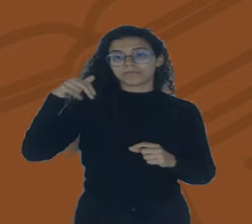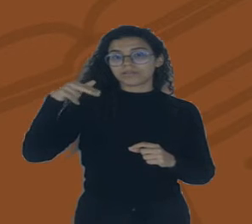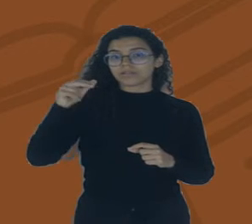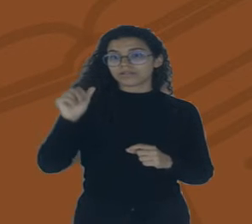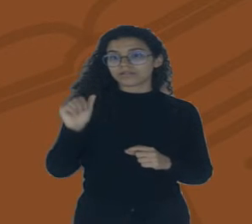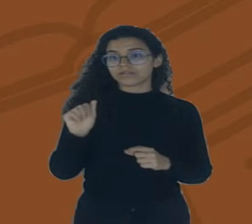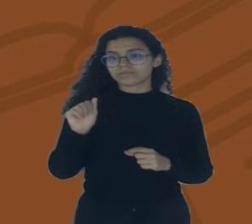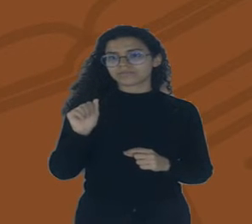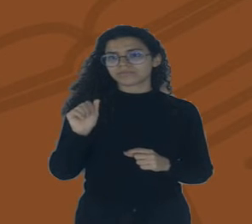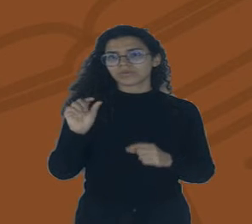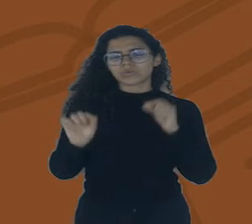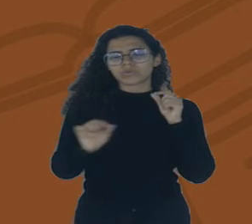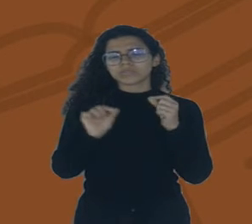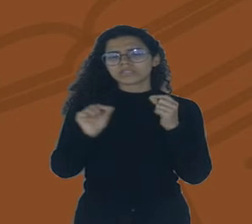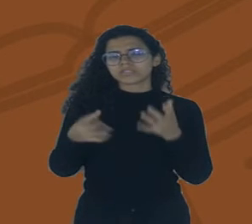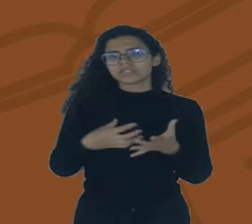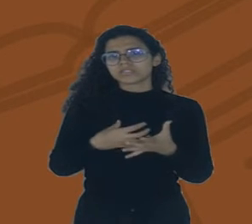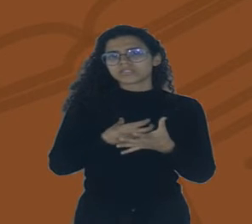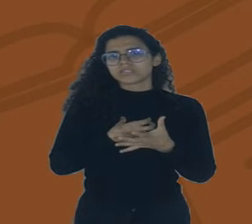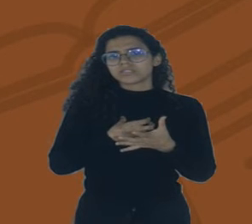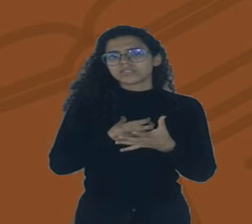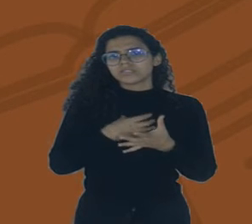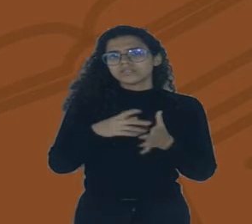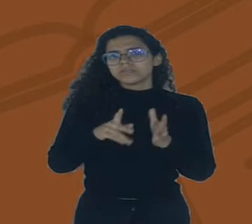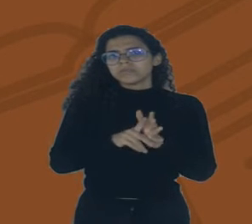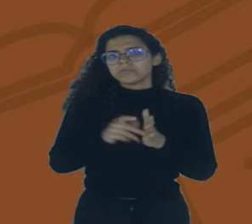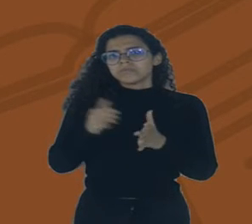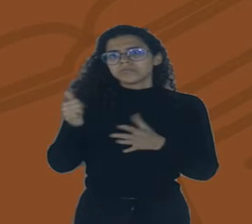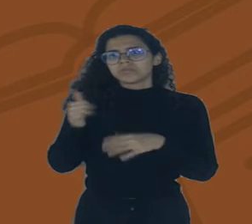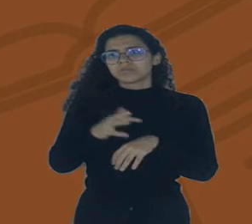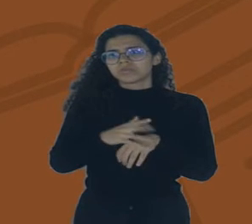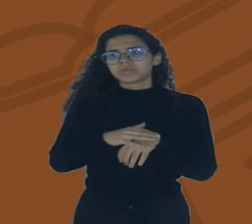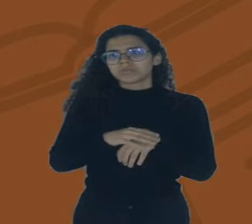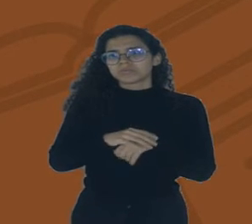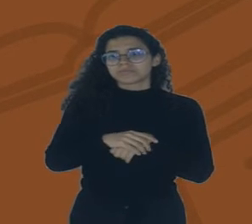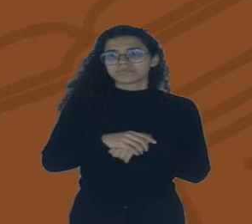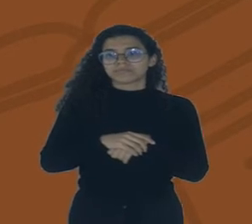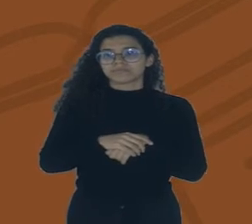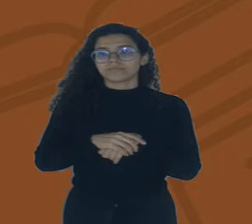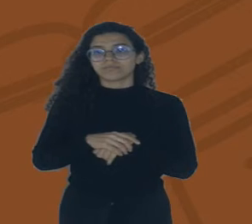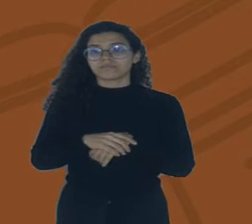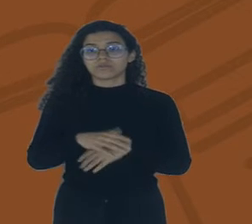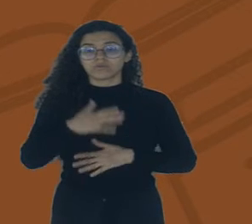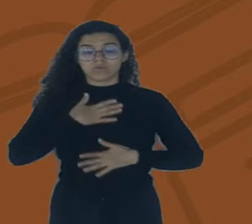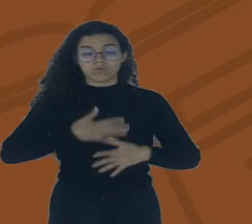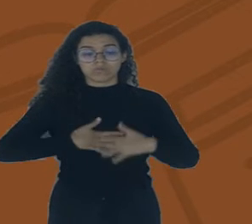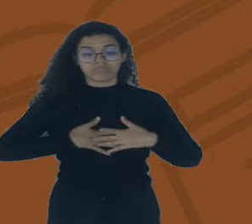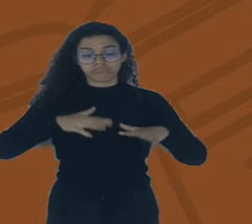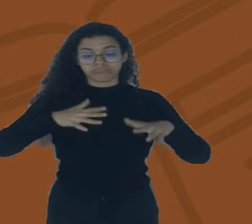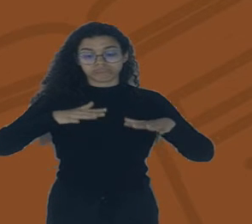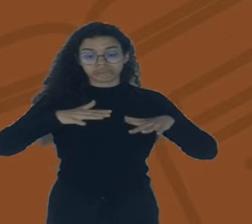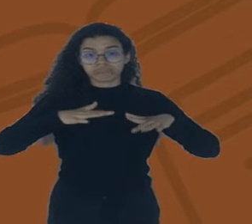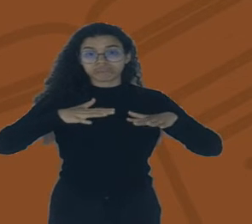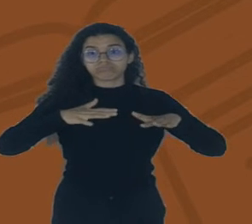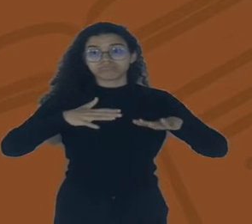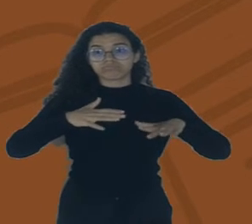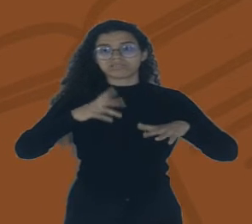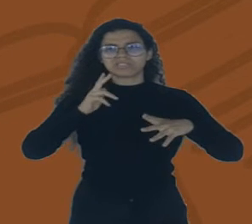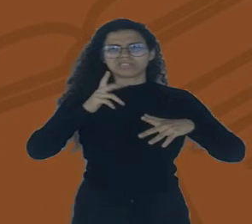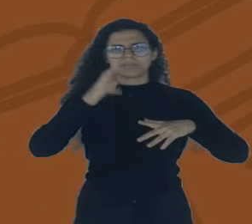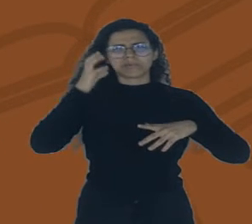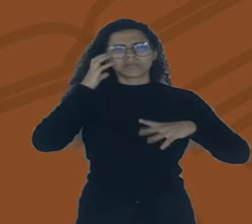Ô, professor, quais são os sintomas de uma pessoa com mal de Parkinson? Ela apresenta aí tremedeiras constantes,